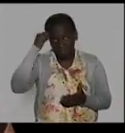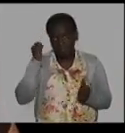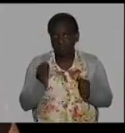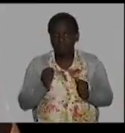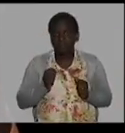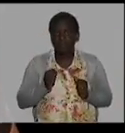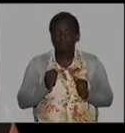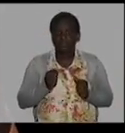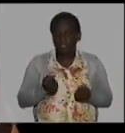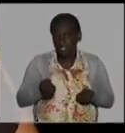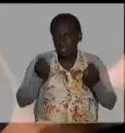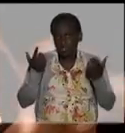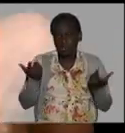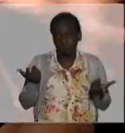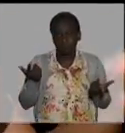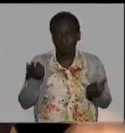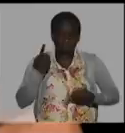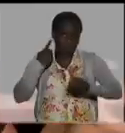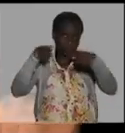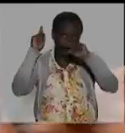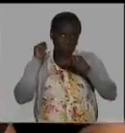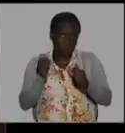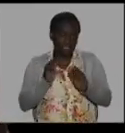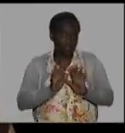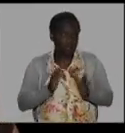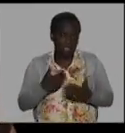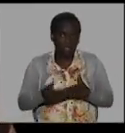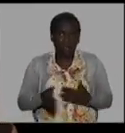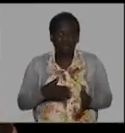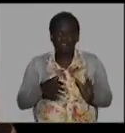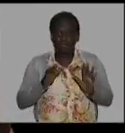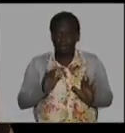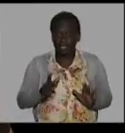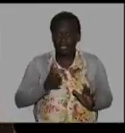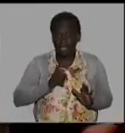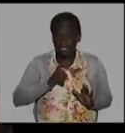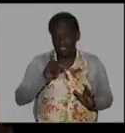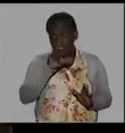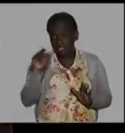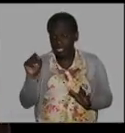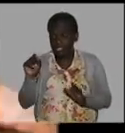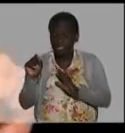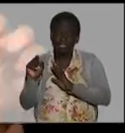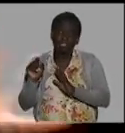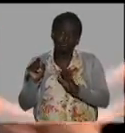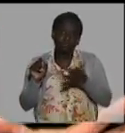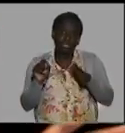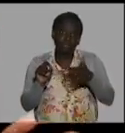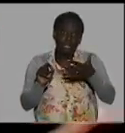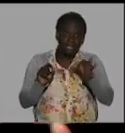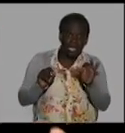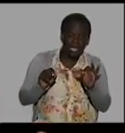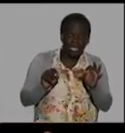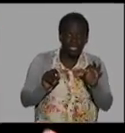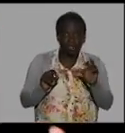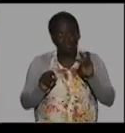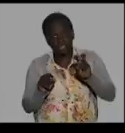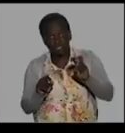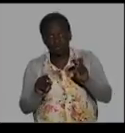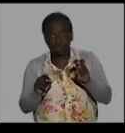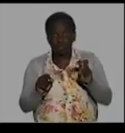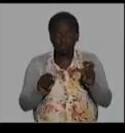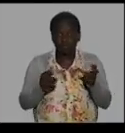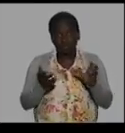negros, ricos ou bem-sucedidos, qualquer coisa do gênero, que tivesse, sei lá, de 100, sei lá, 10